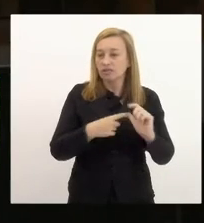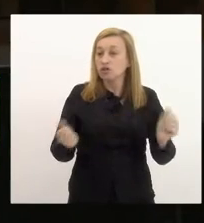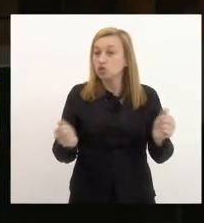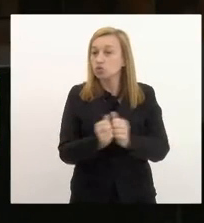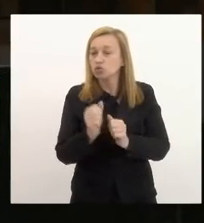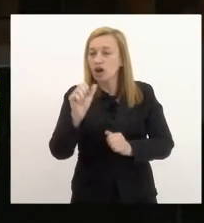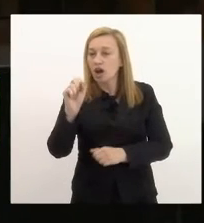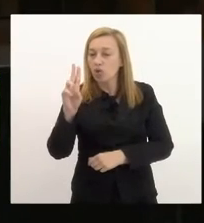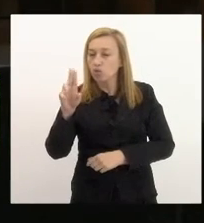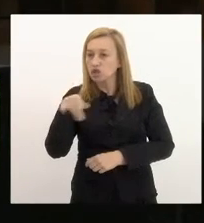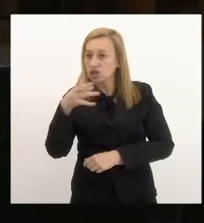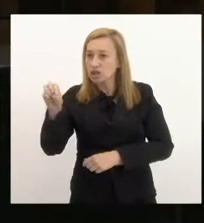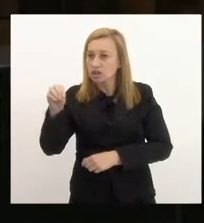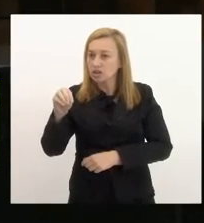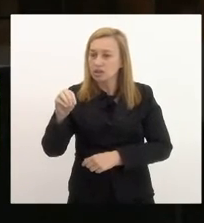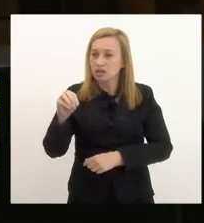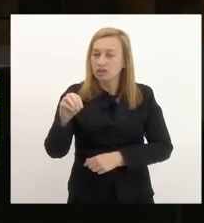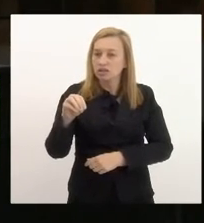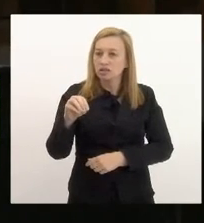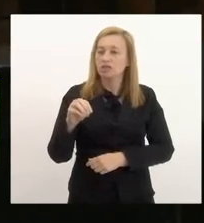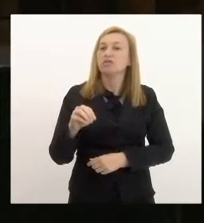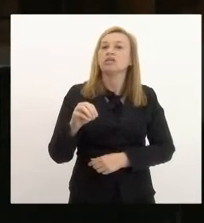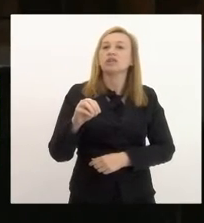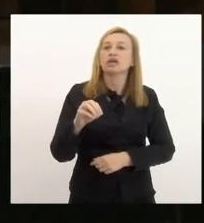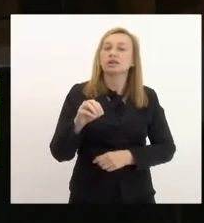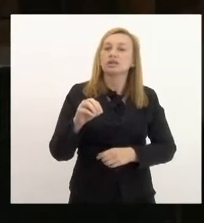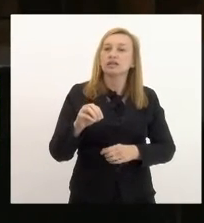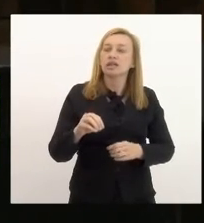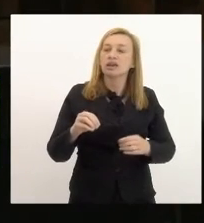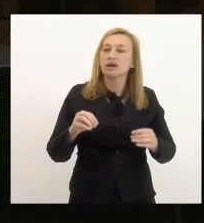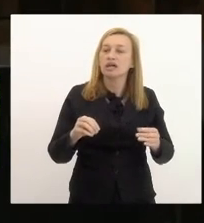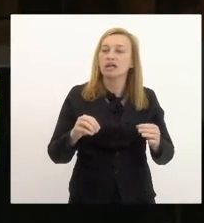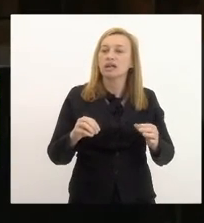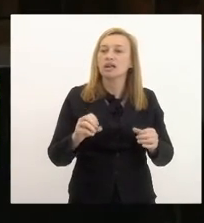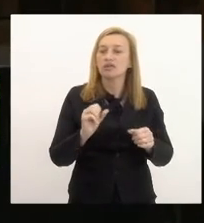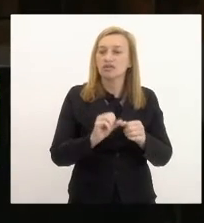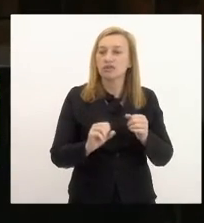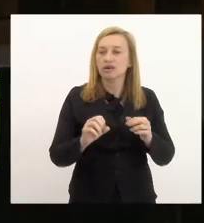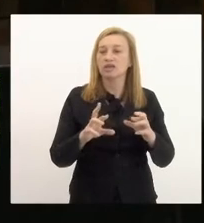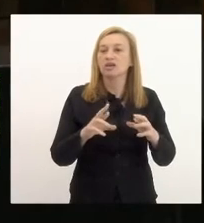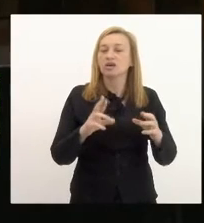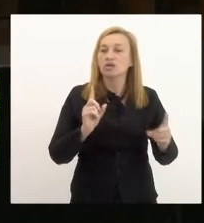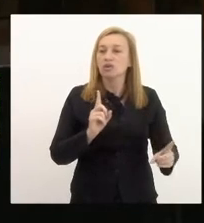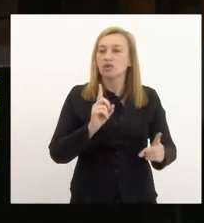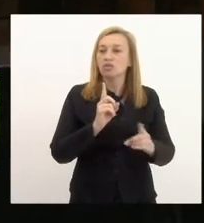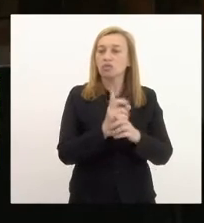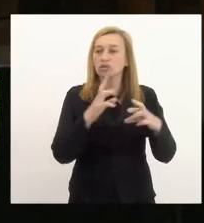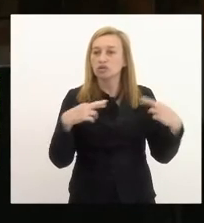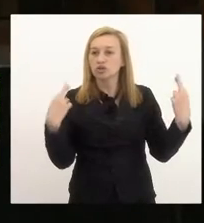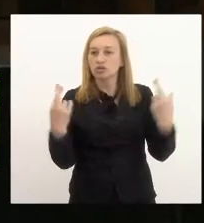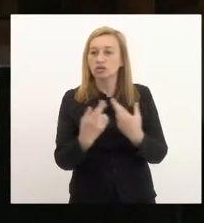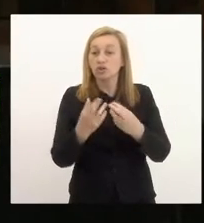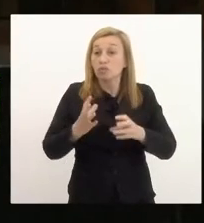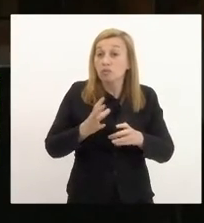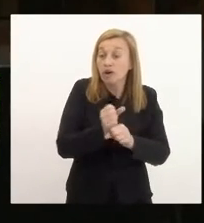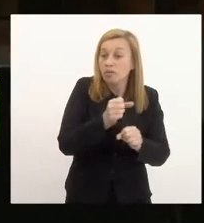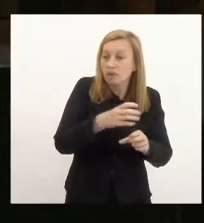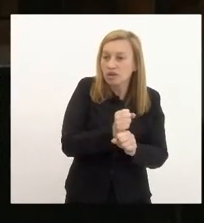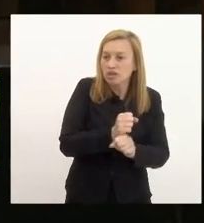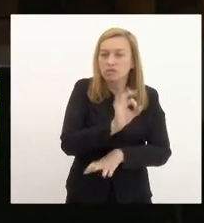União até a efetiva realização de auditoria encontro de contas para apuração do montante